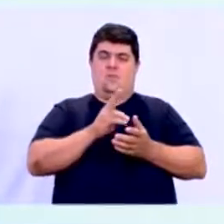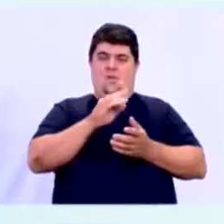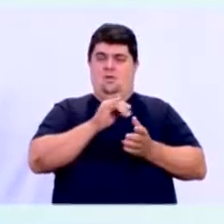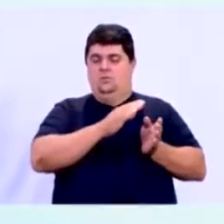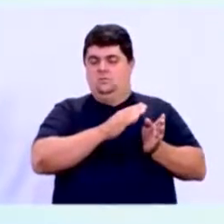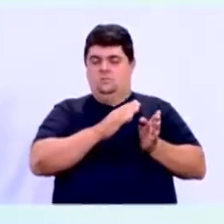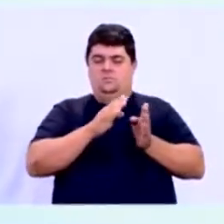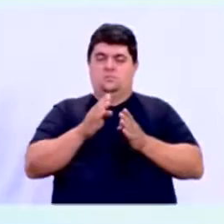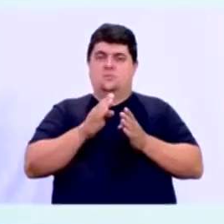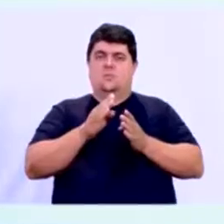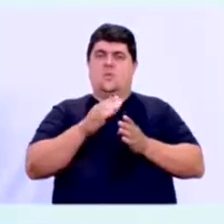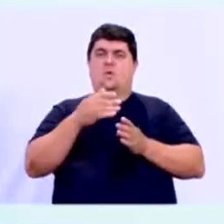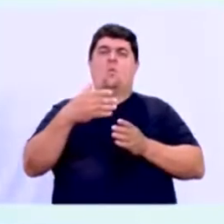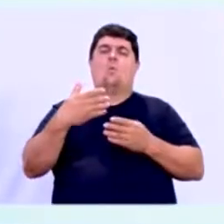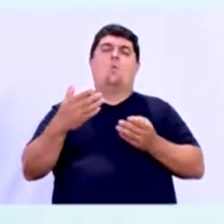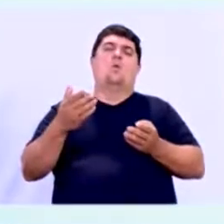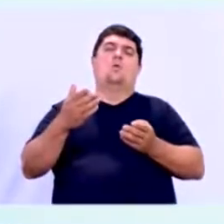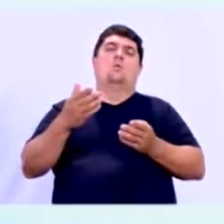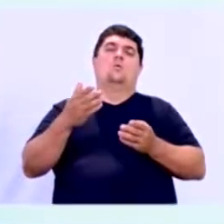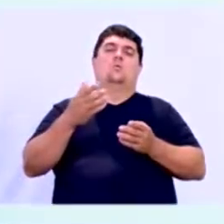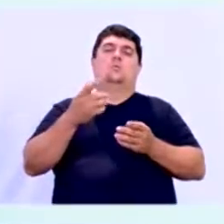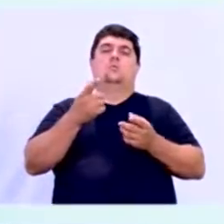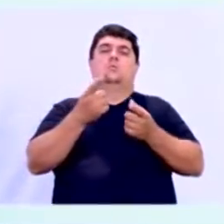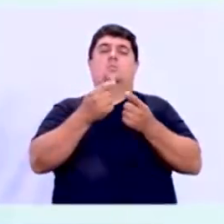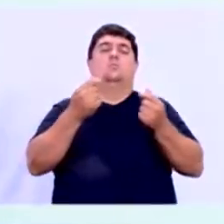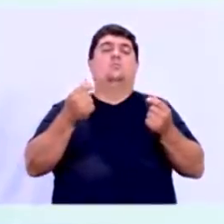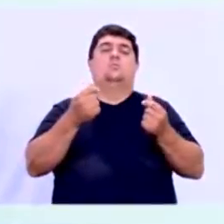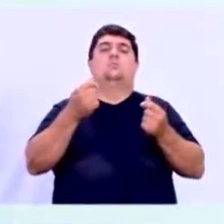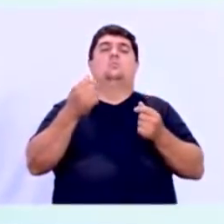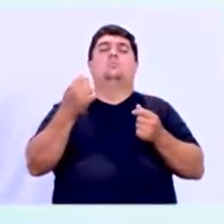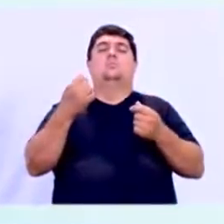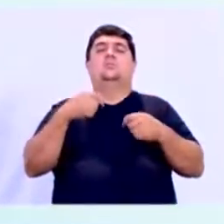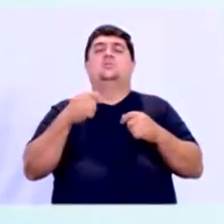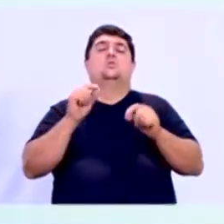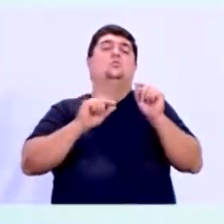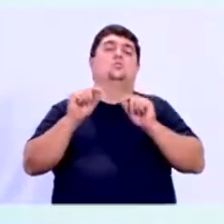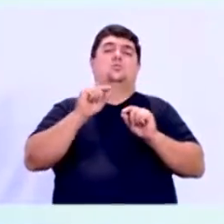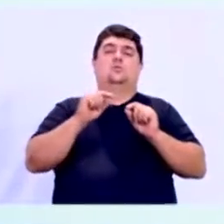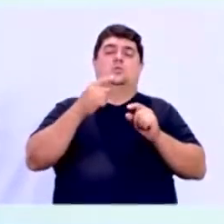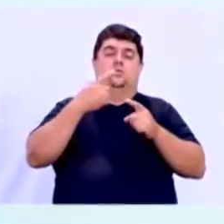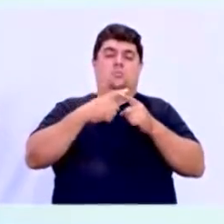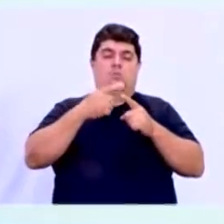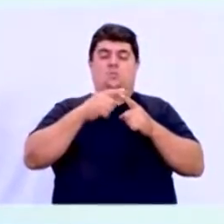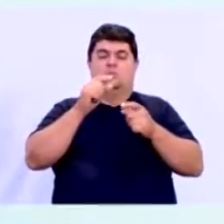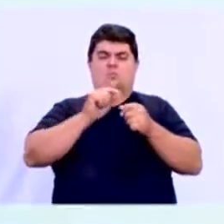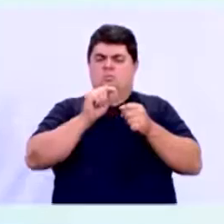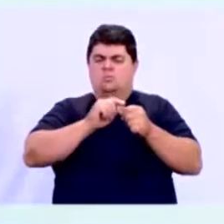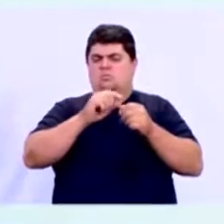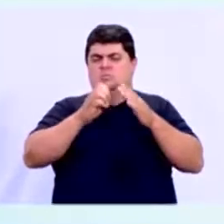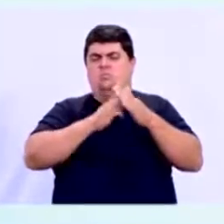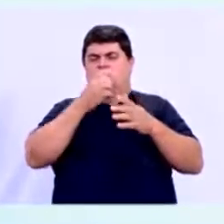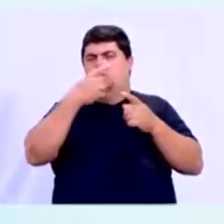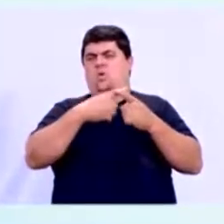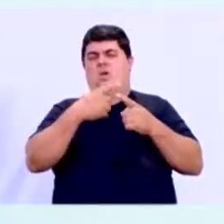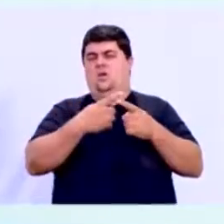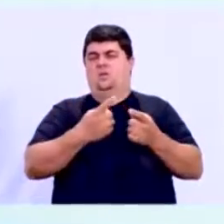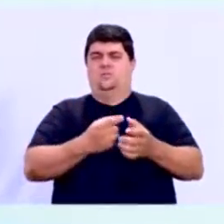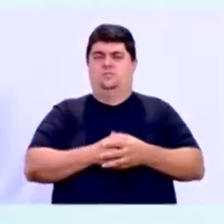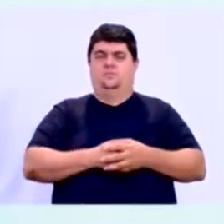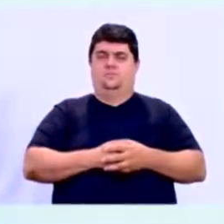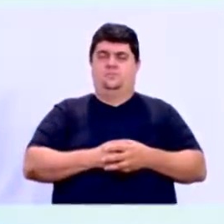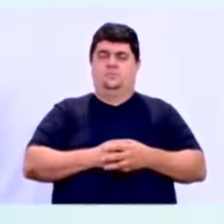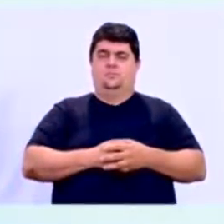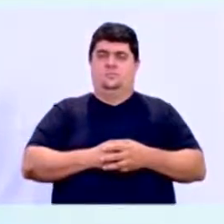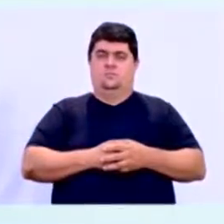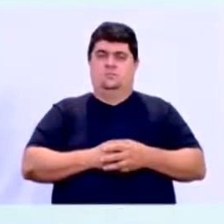verificar quais são os recursos que são necessários, por que eu vou desenvolver esse plano de negócio,